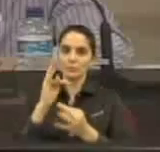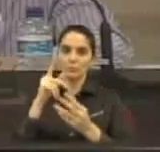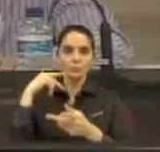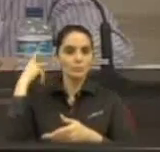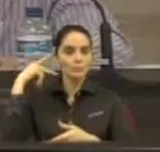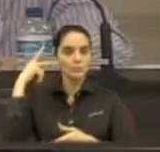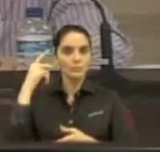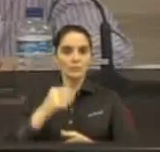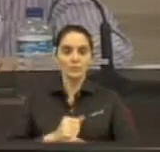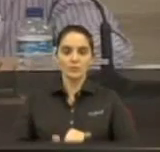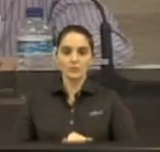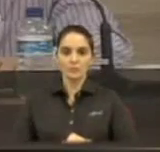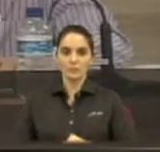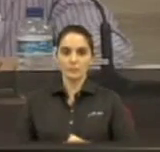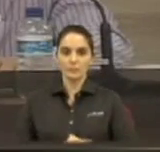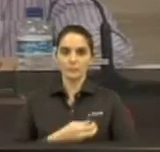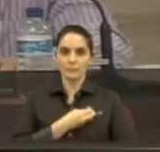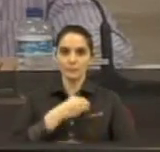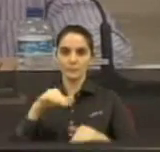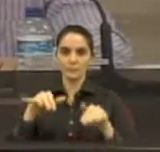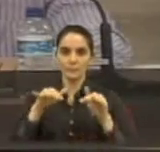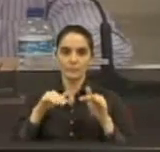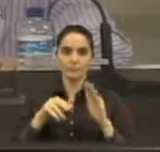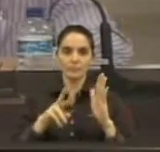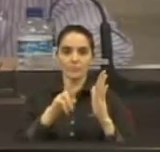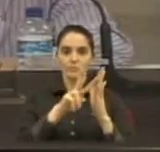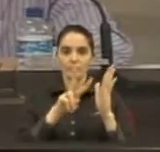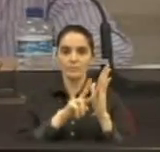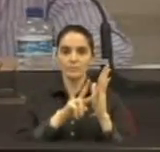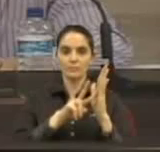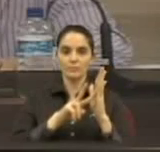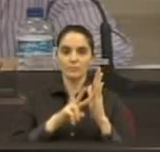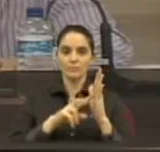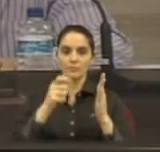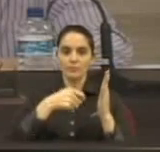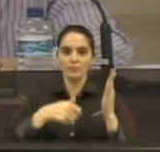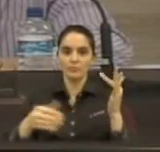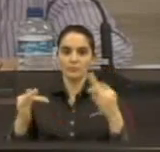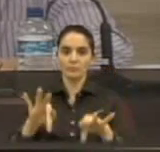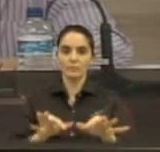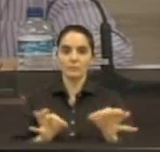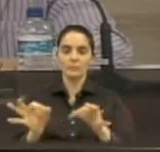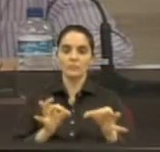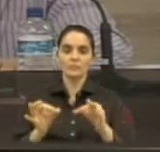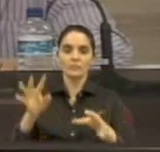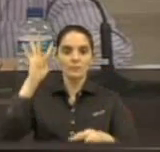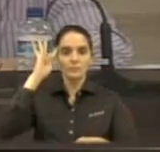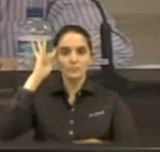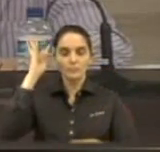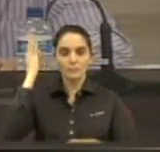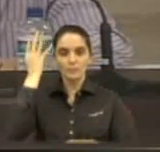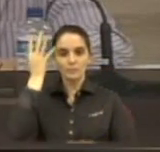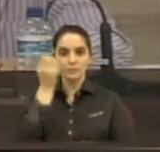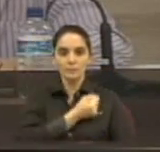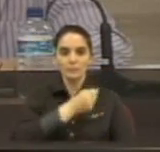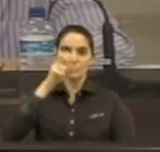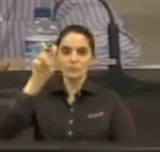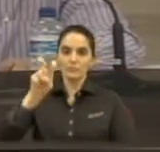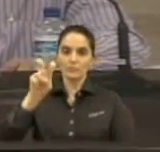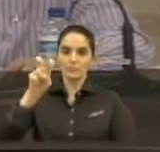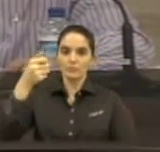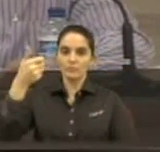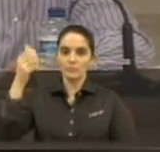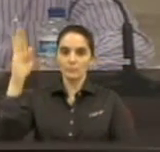vereadores presentes no plenário. Item 2º da pauta. Redação final ao projeto de resolução